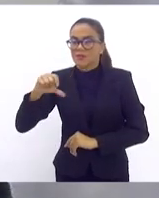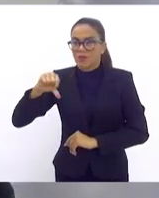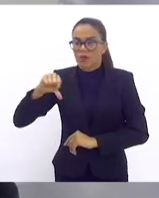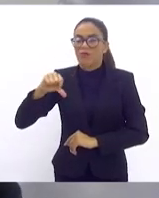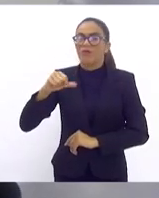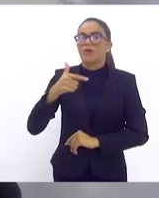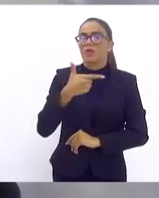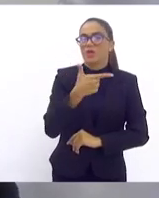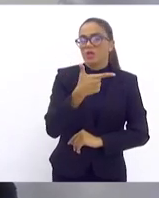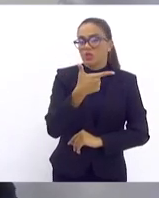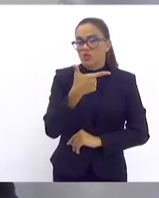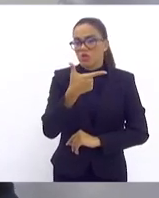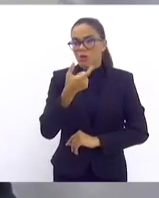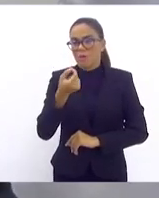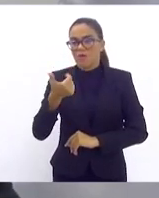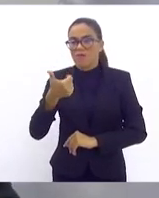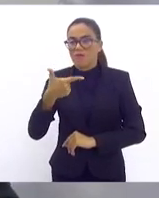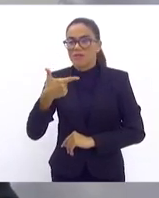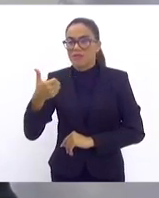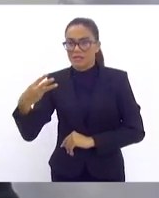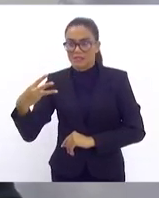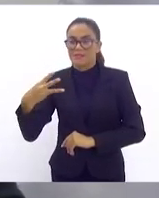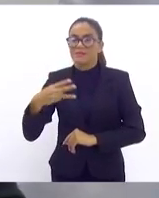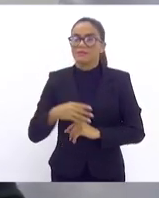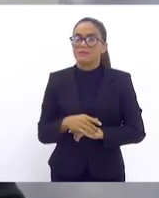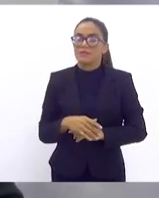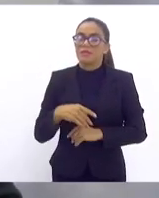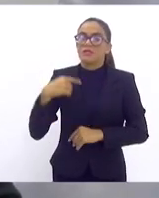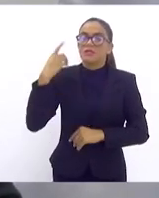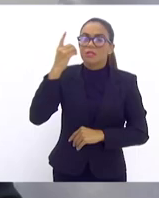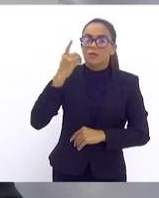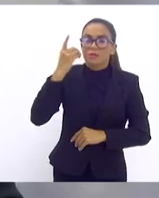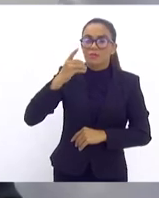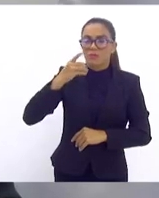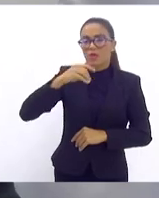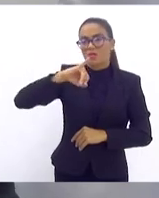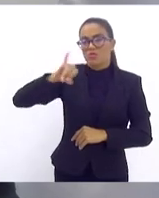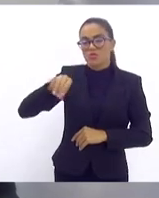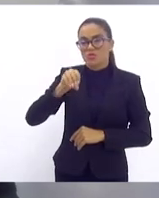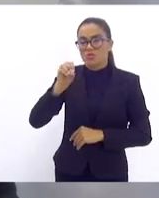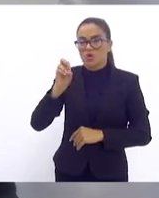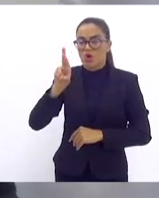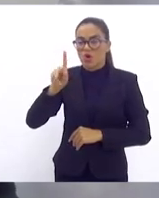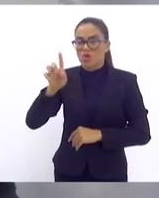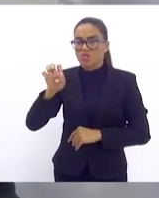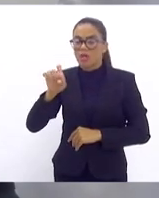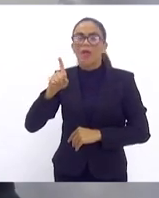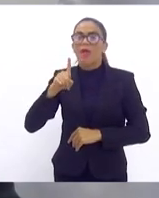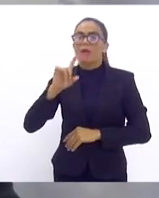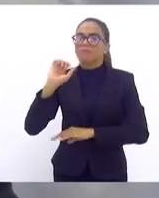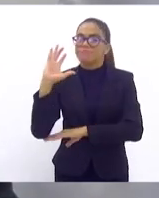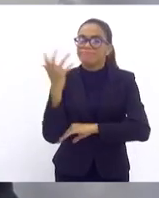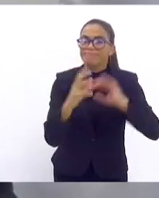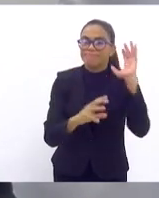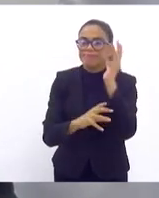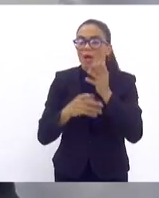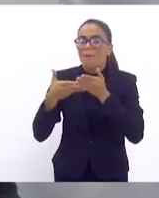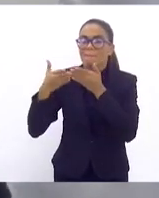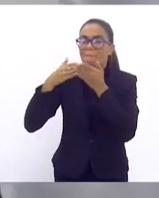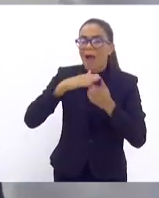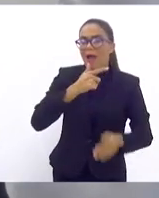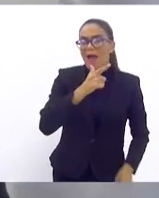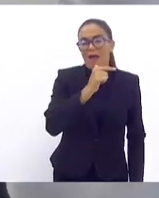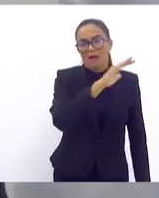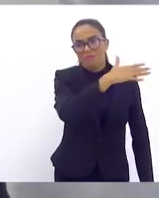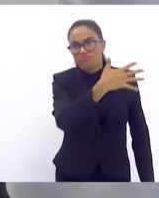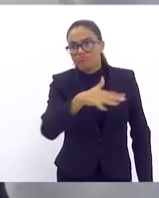2023, de autoria do deputado Jorge Felipe Neto, que estabelece procedimentos de proteção ao meio ambiente marinho e costeiro do Estado do Rio de Janeiro e dá